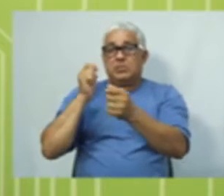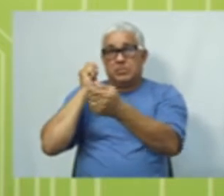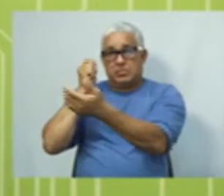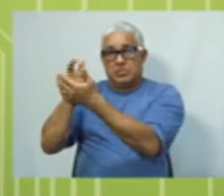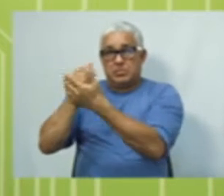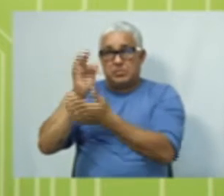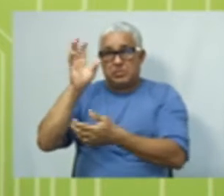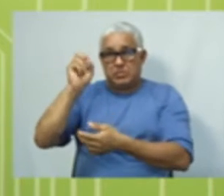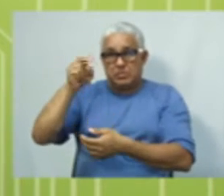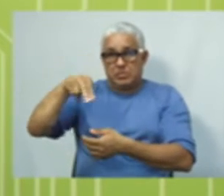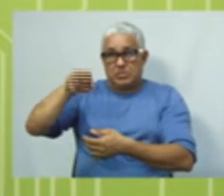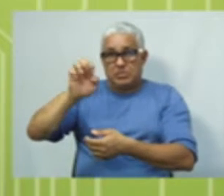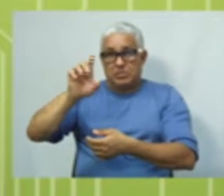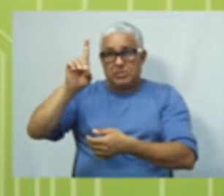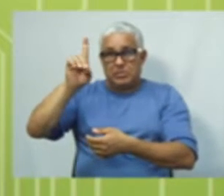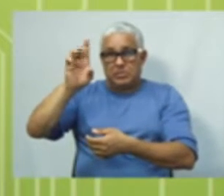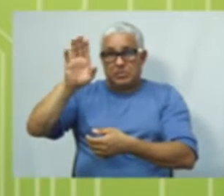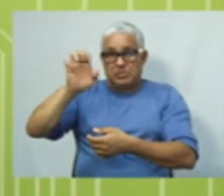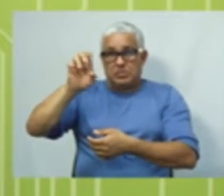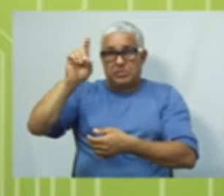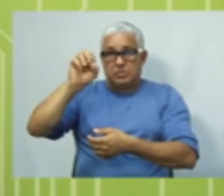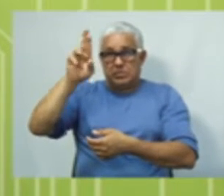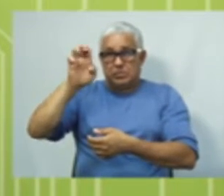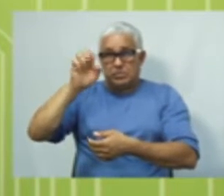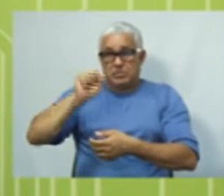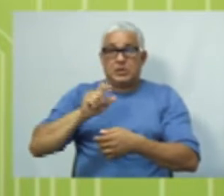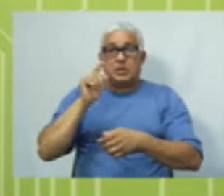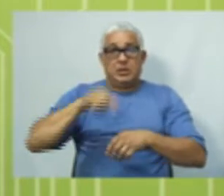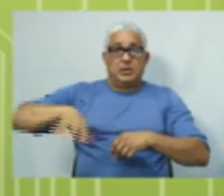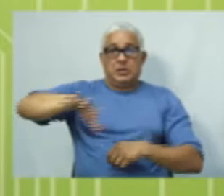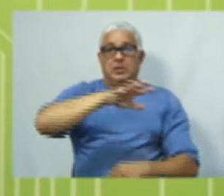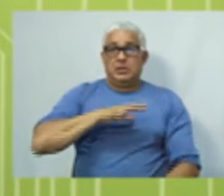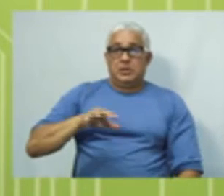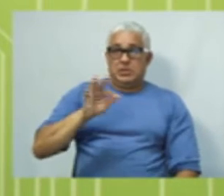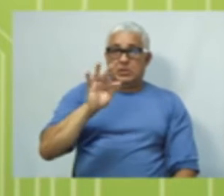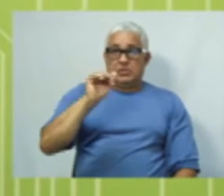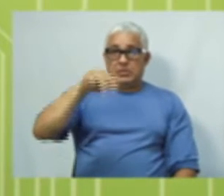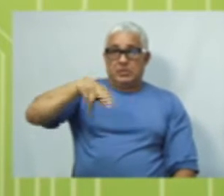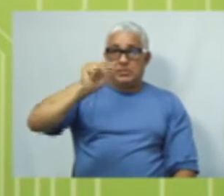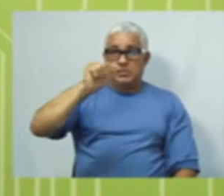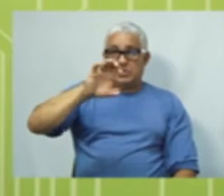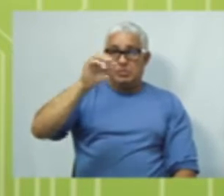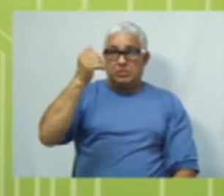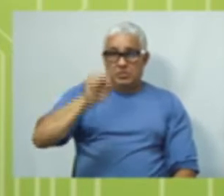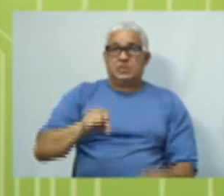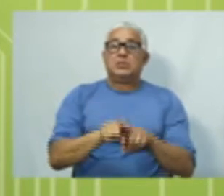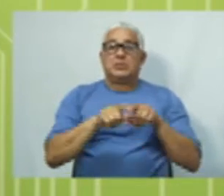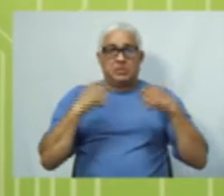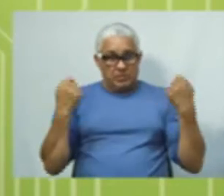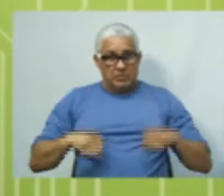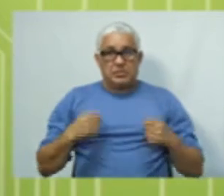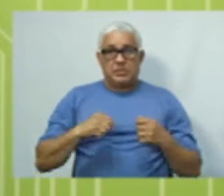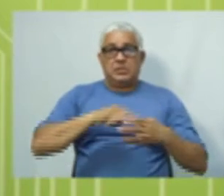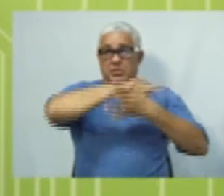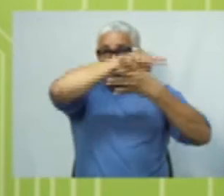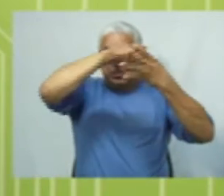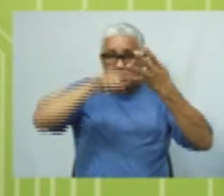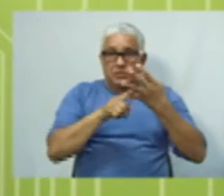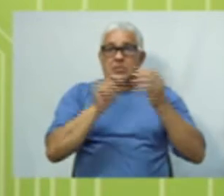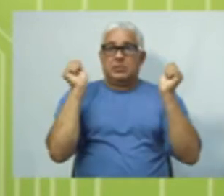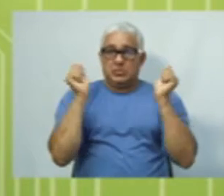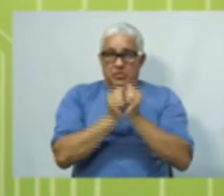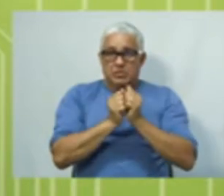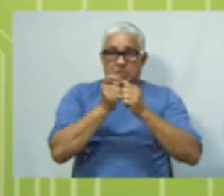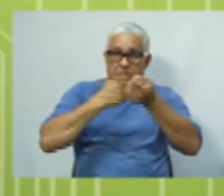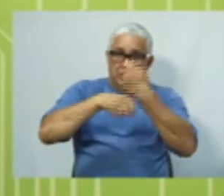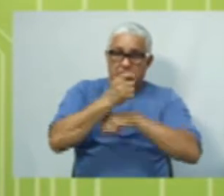fornecedores. Esse é o ciclo na área de finanças, basicamente. Então, também é necessário as 4 funções